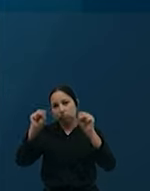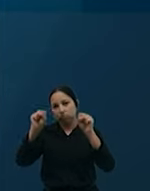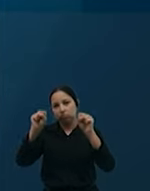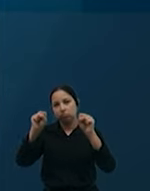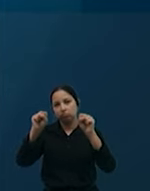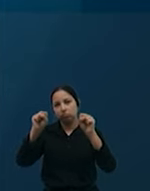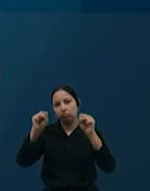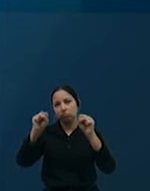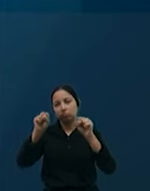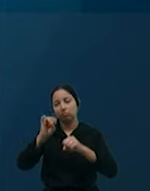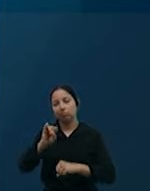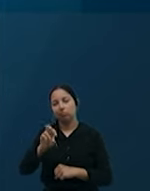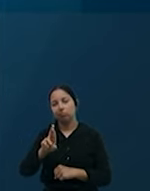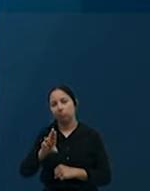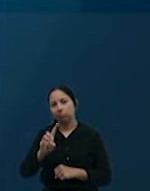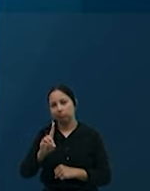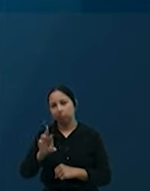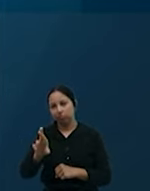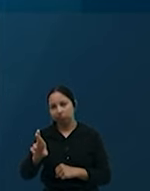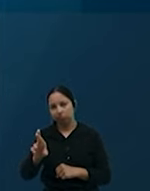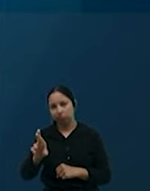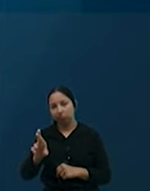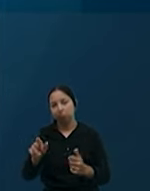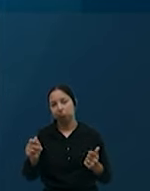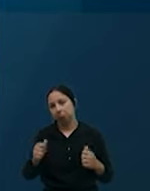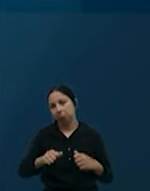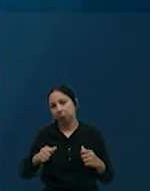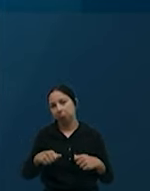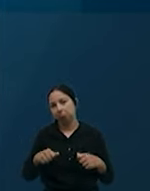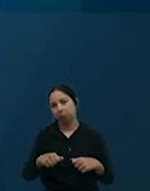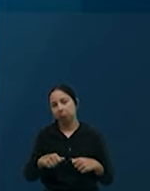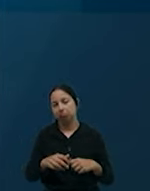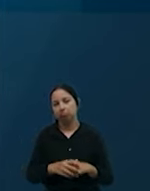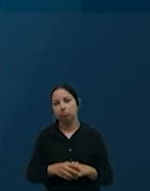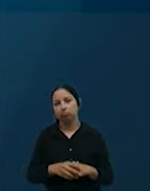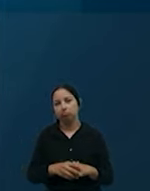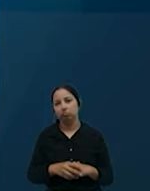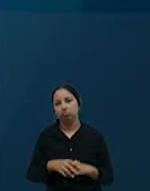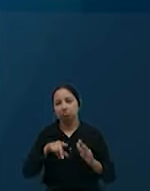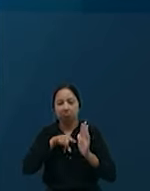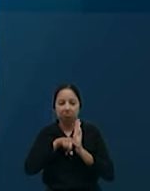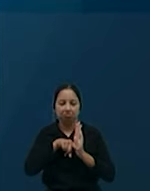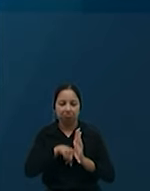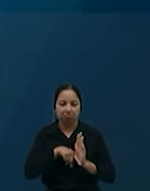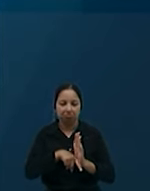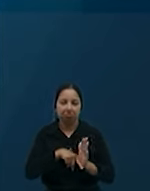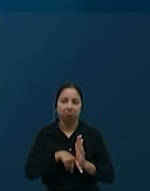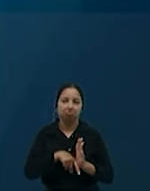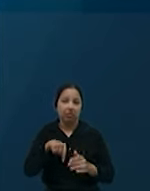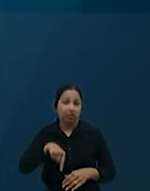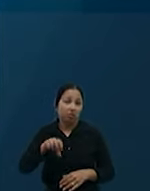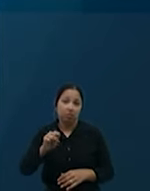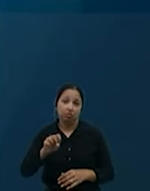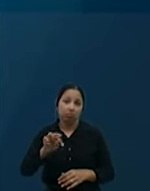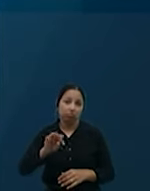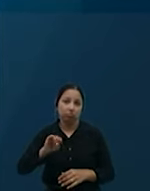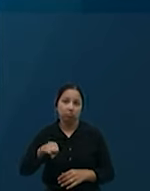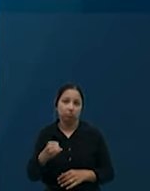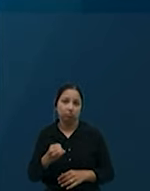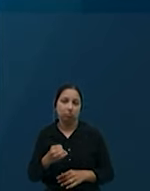em RDR, né? Que poderia ser objeto de revisão por este STJ, por força